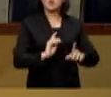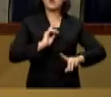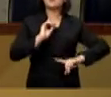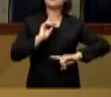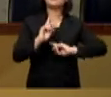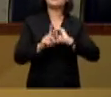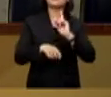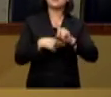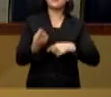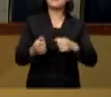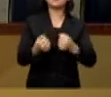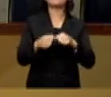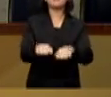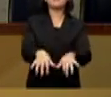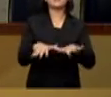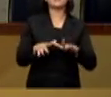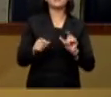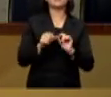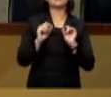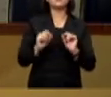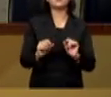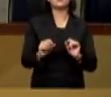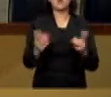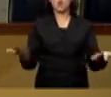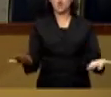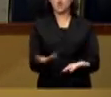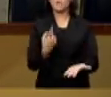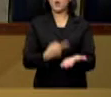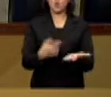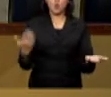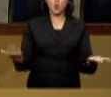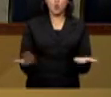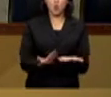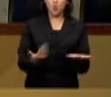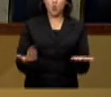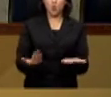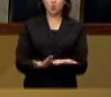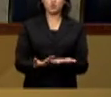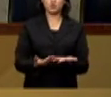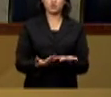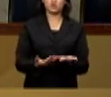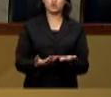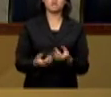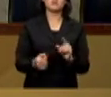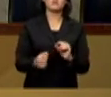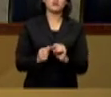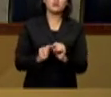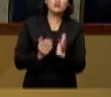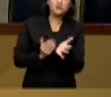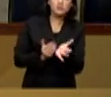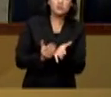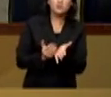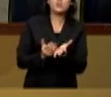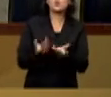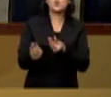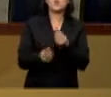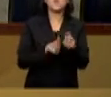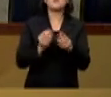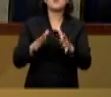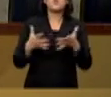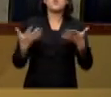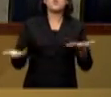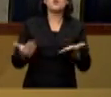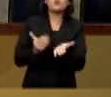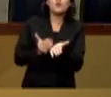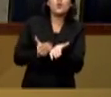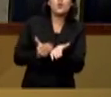resolveu designar para hoje, a sessão de hoje, como primeiro feito, a modulação